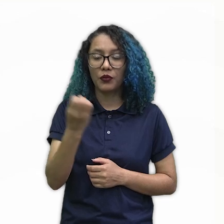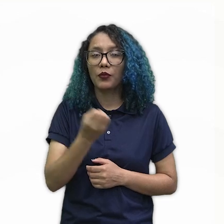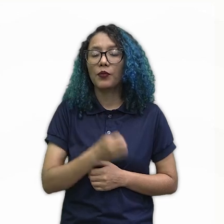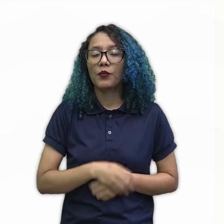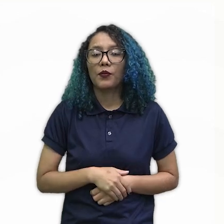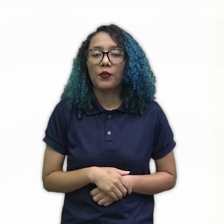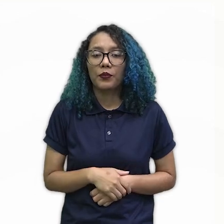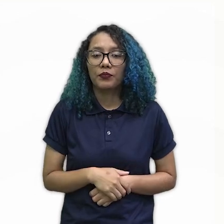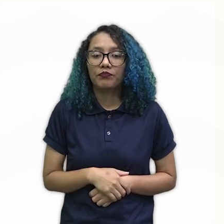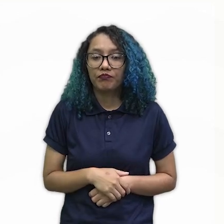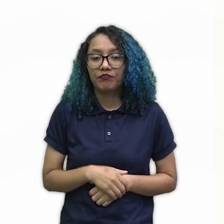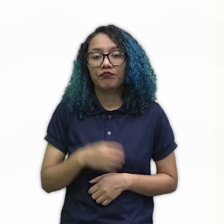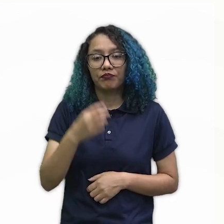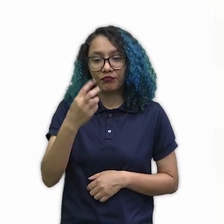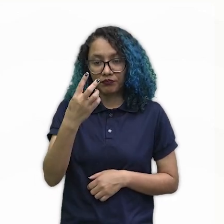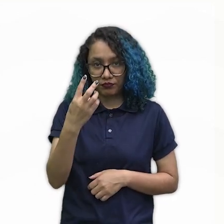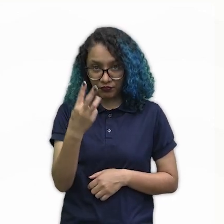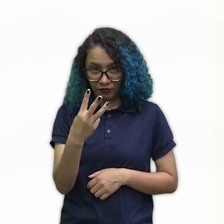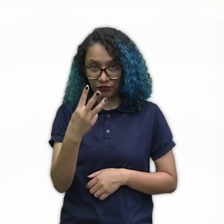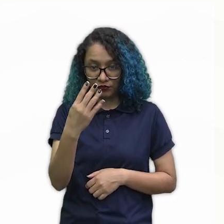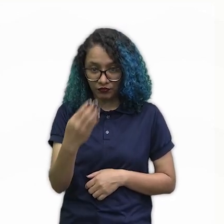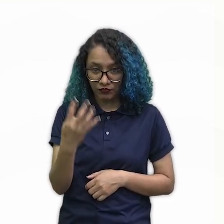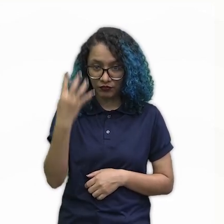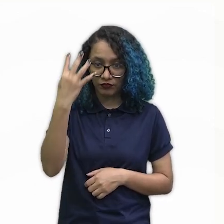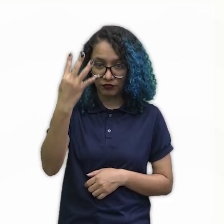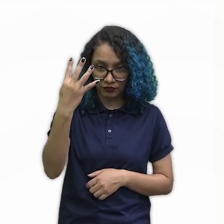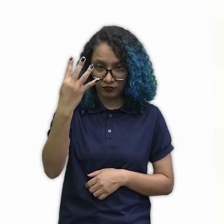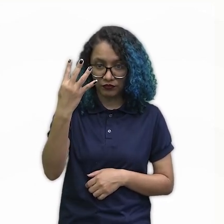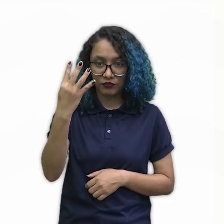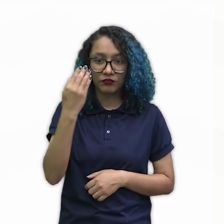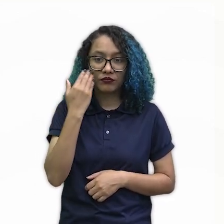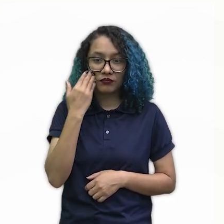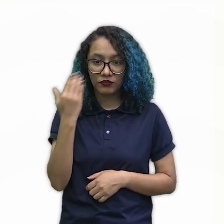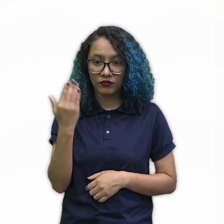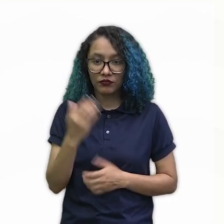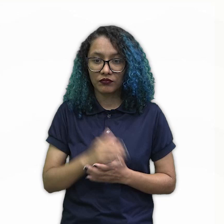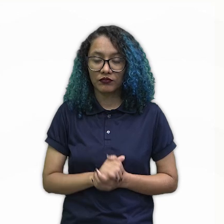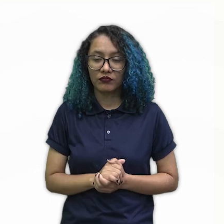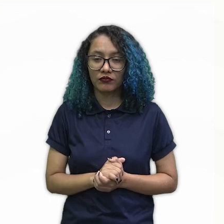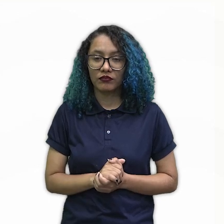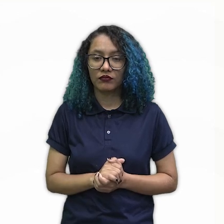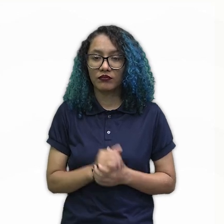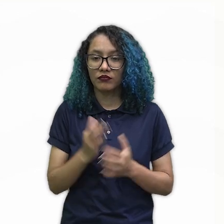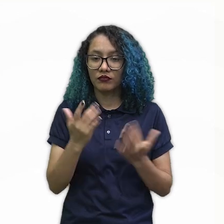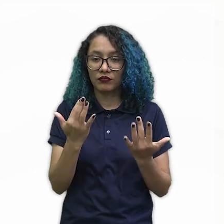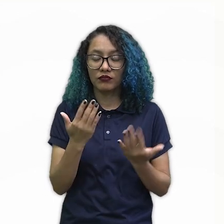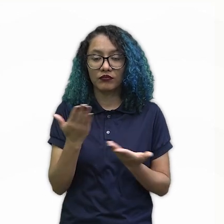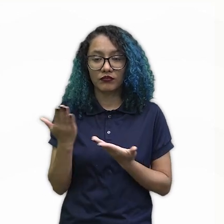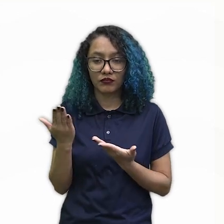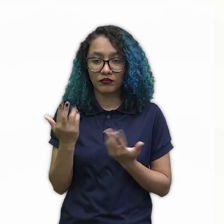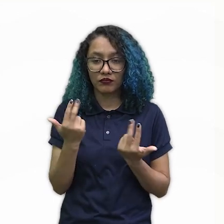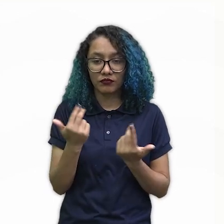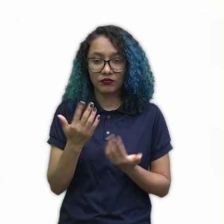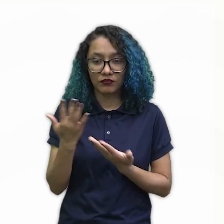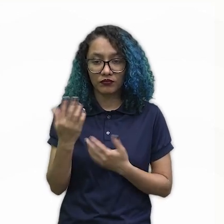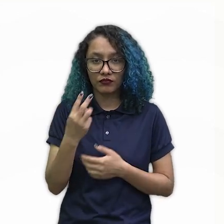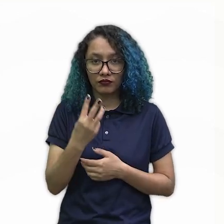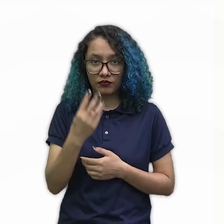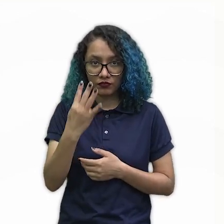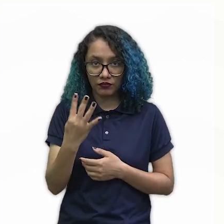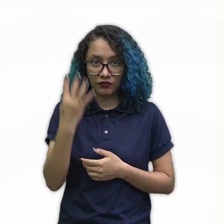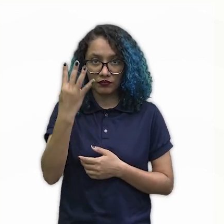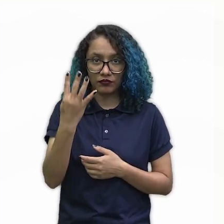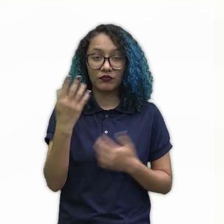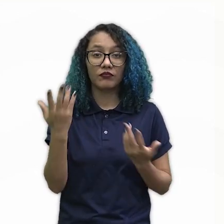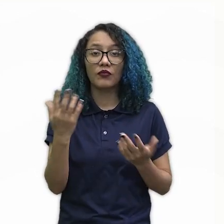Então, 3 elevado a 4 já está lá. Vai ser igual a 3 elevado a 4.